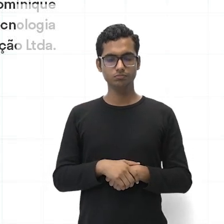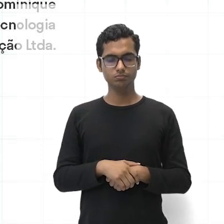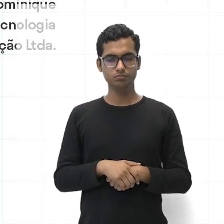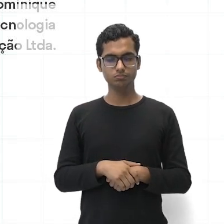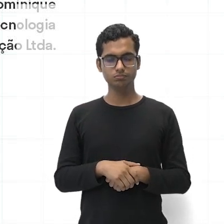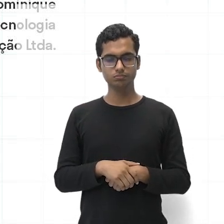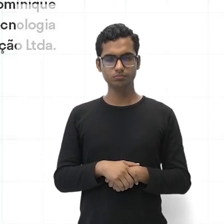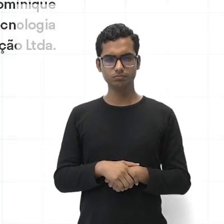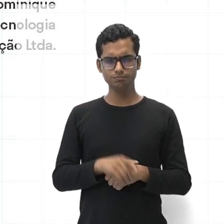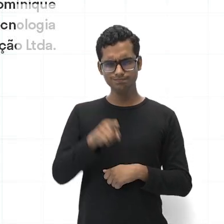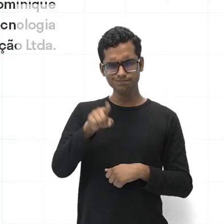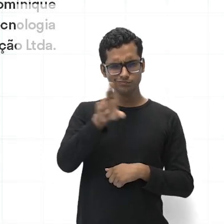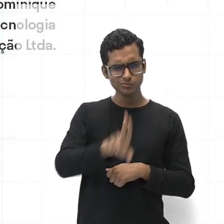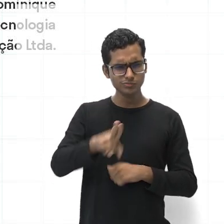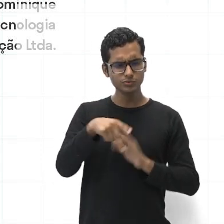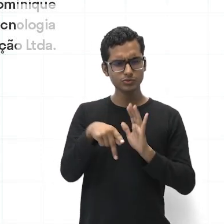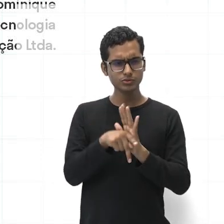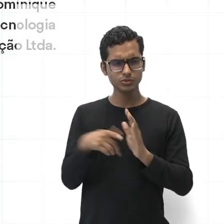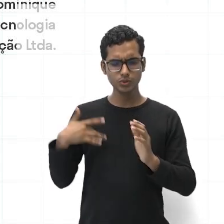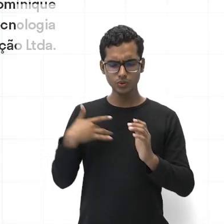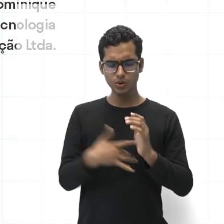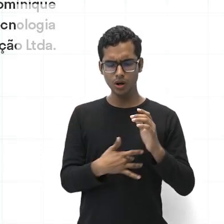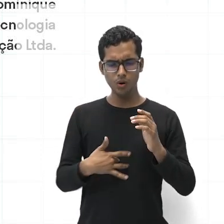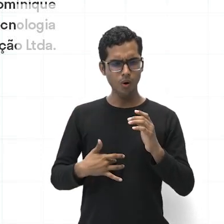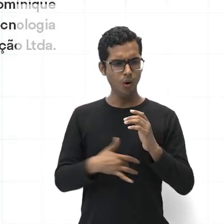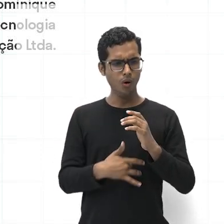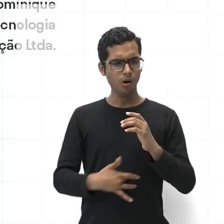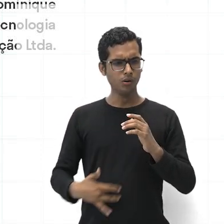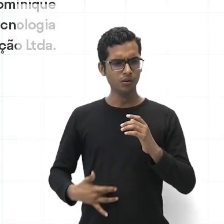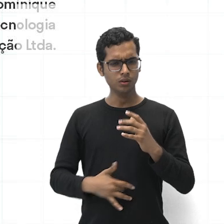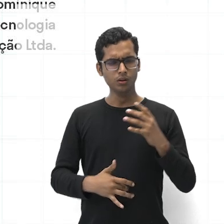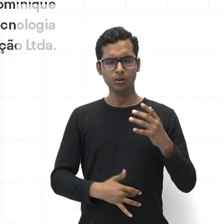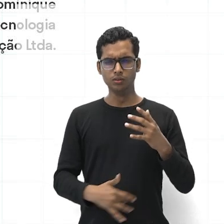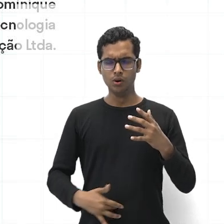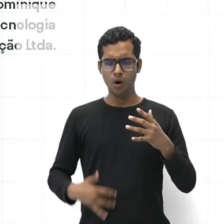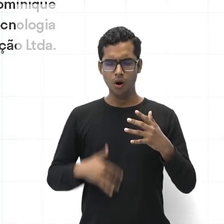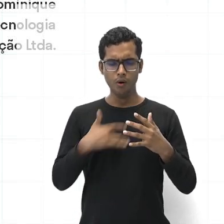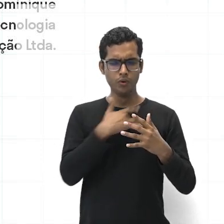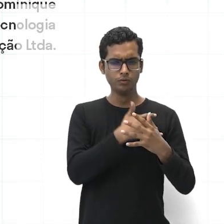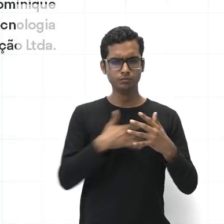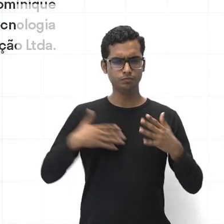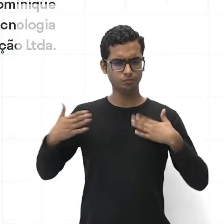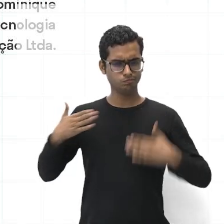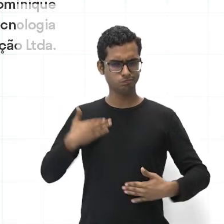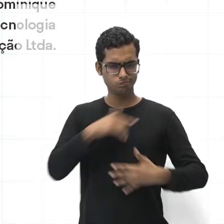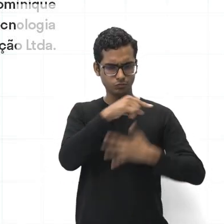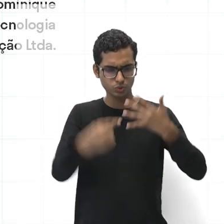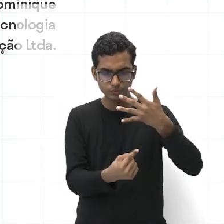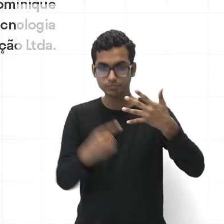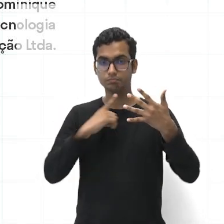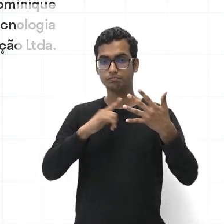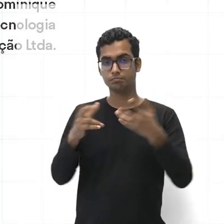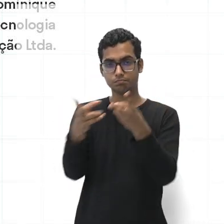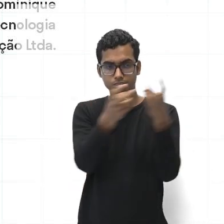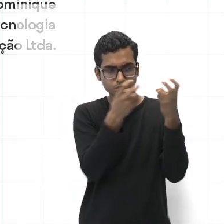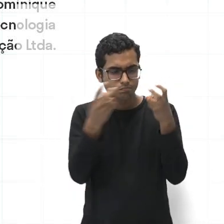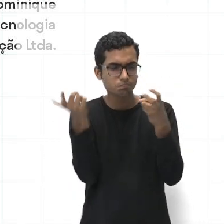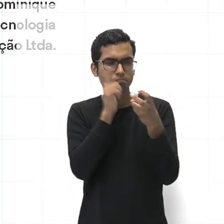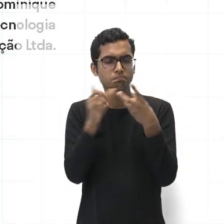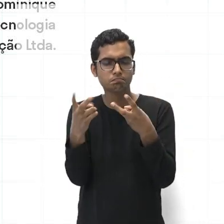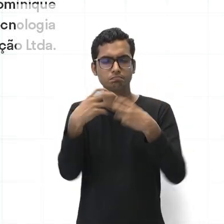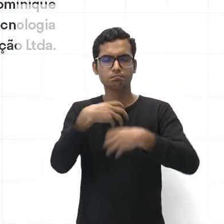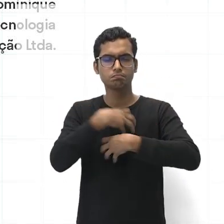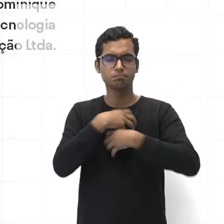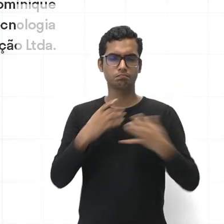cada vez que você utiliza os seus órgãos dos sentidos, né, os 5 órgãos do sentido, que eles passam por aquela percepção, têm